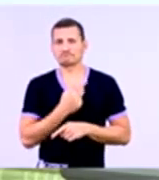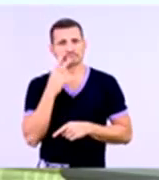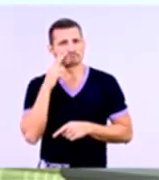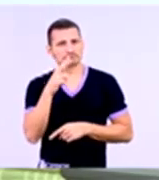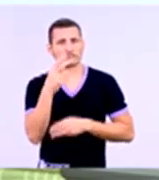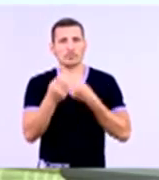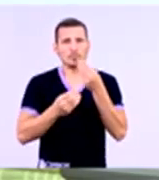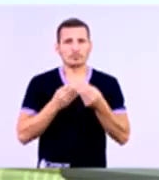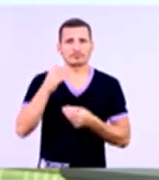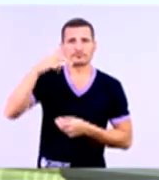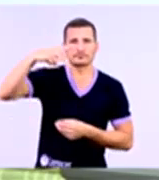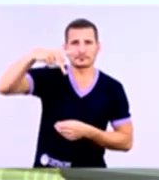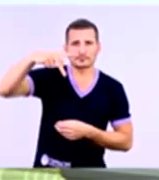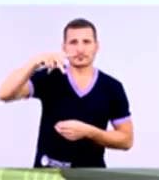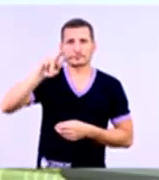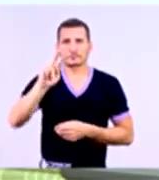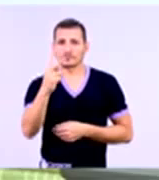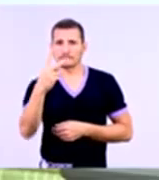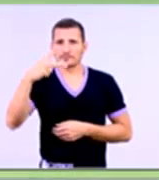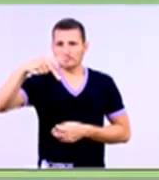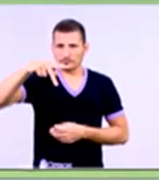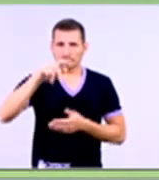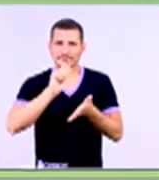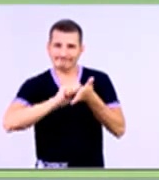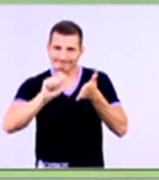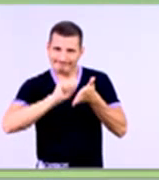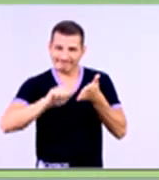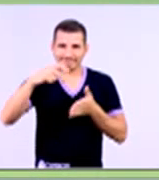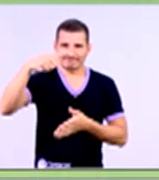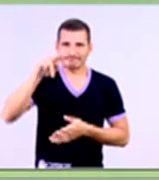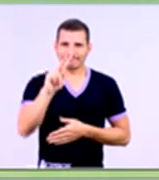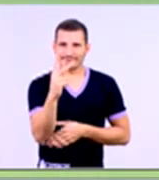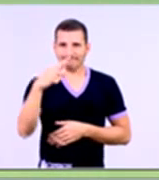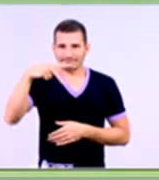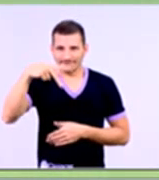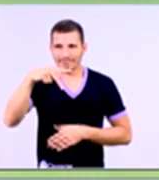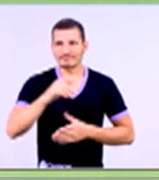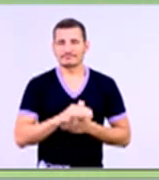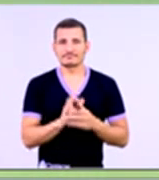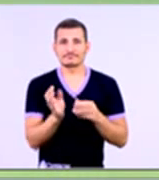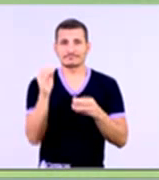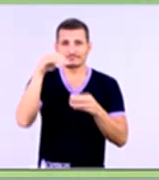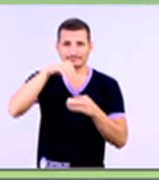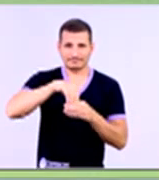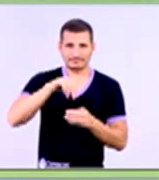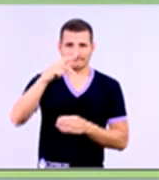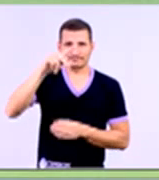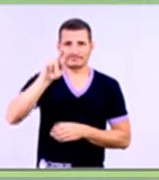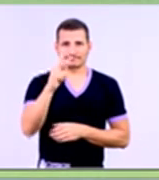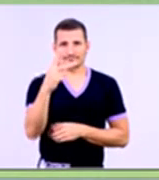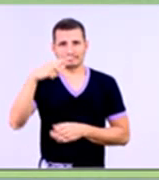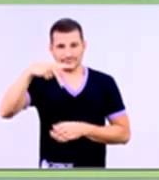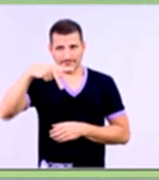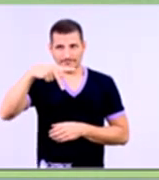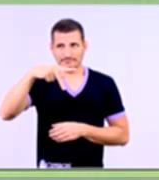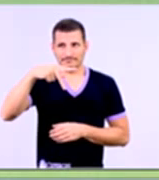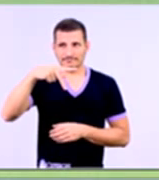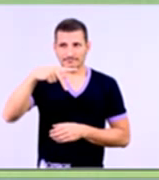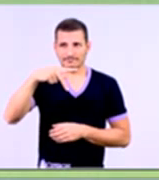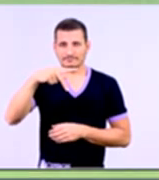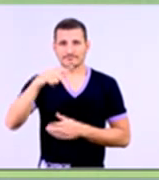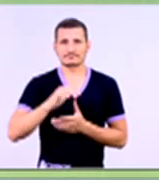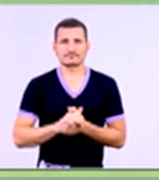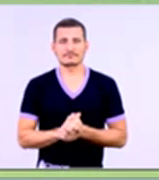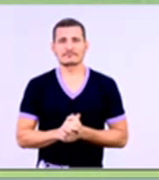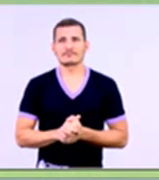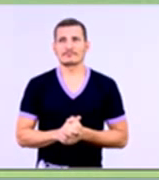PHP. Como escrever isso no PHP? Vamos ver. Dentro do PHP, considerando o limite do